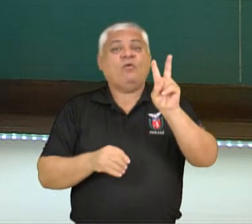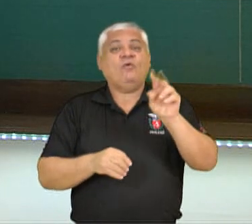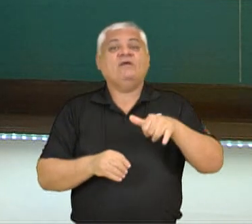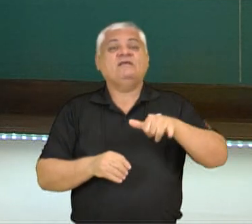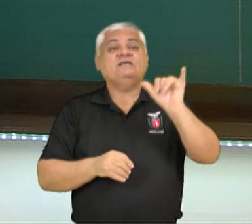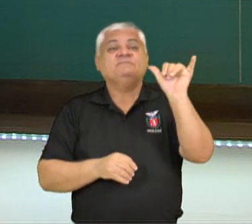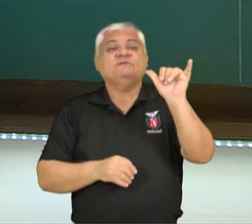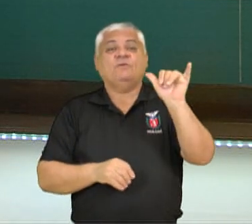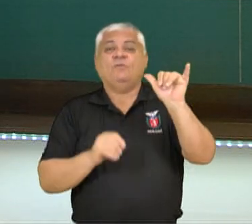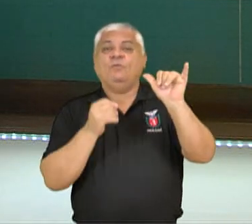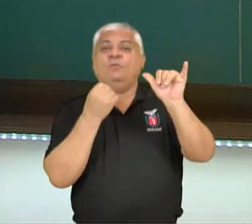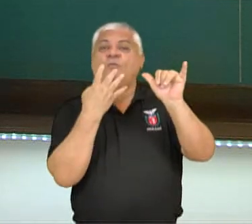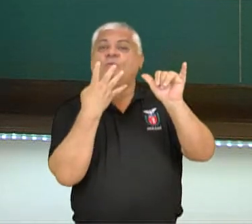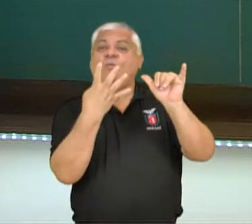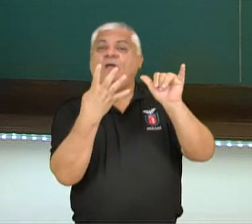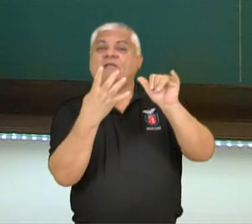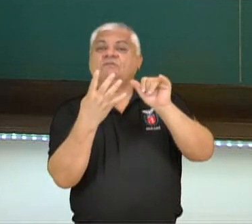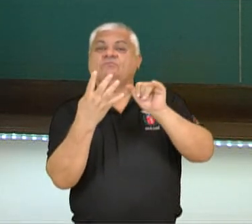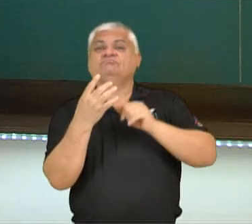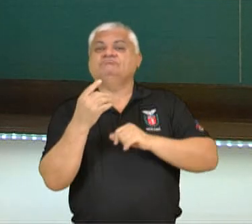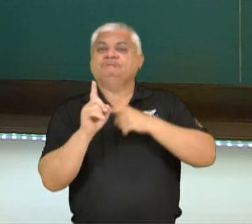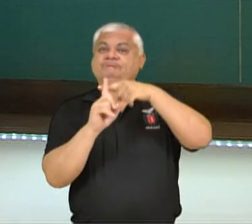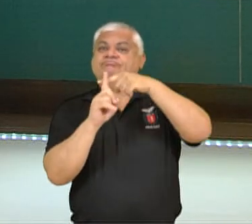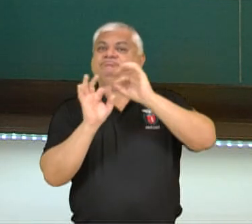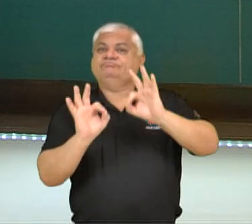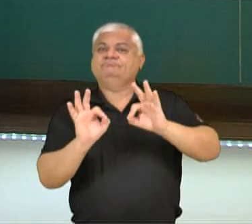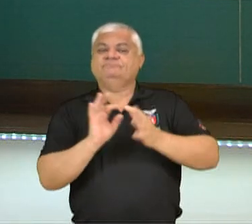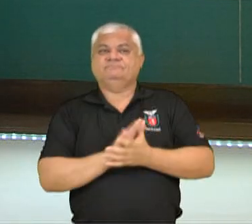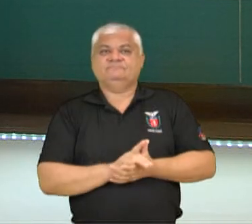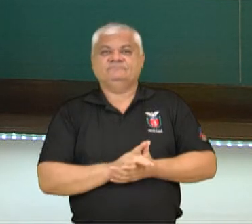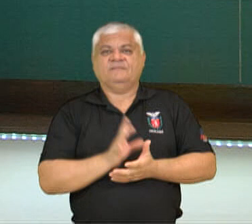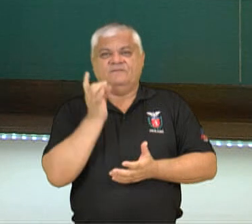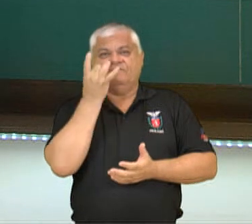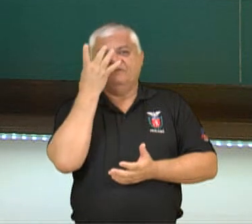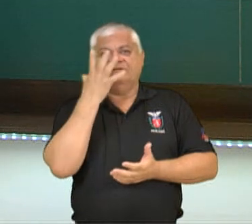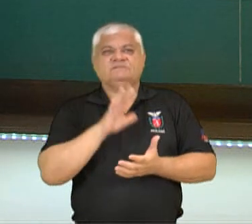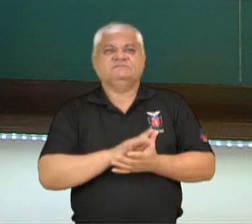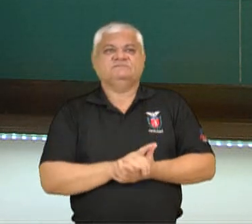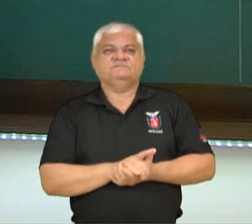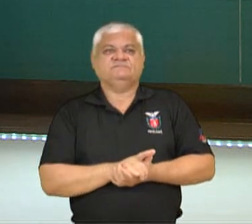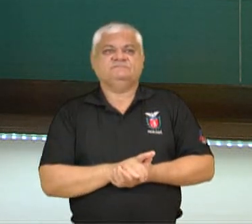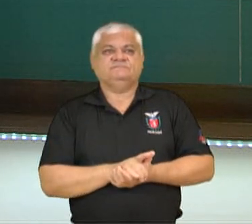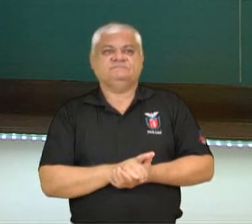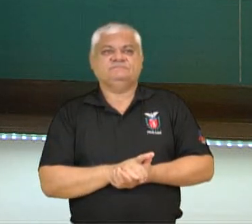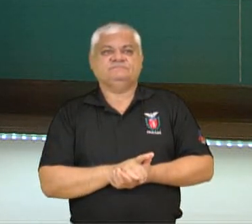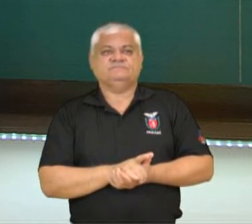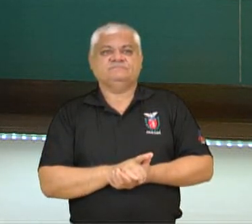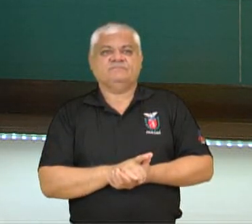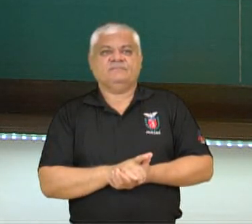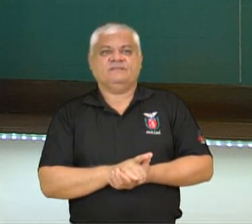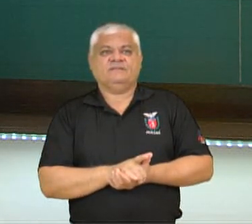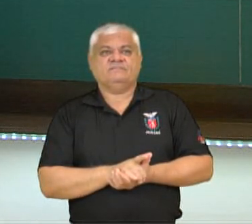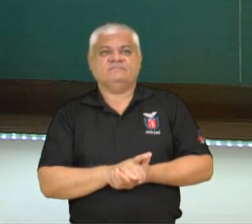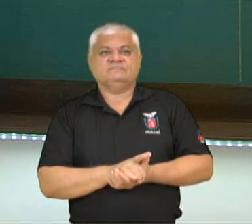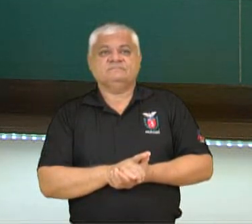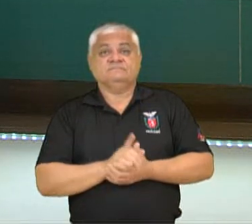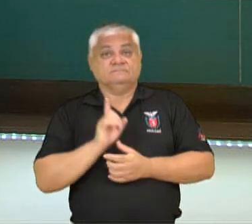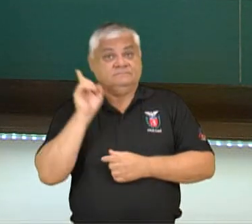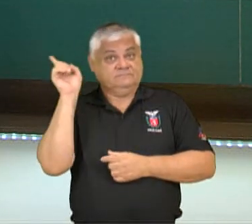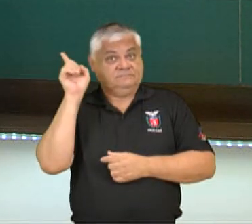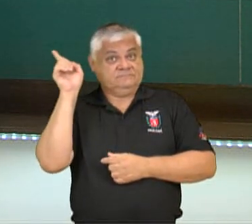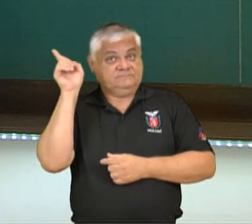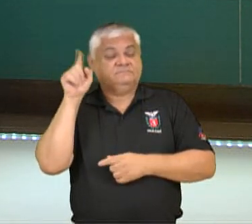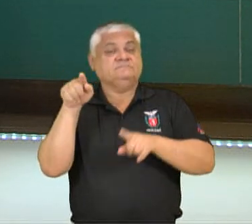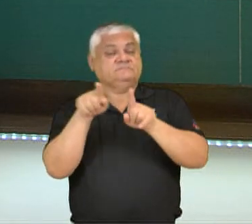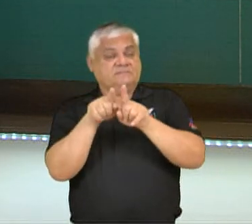do que 4 positivo. Bom, bem tranquilo fazer esse cálculo. Aqui, né, nós podemos ainda,